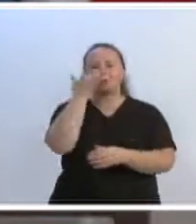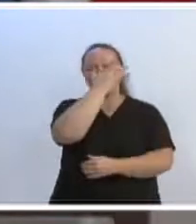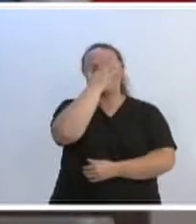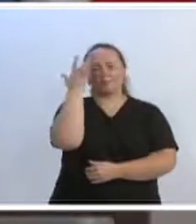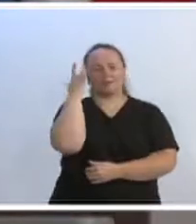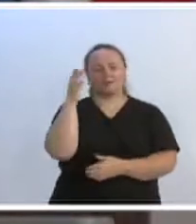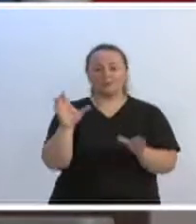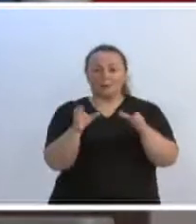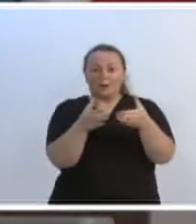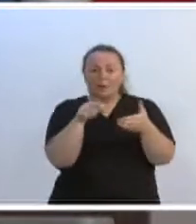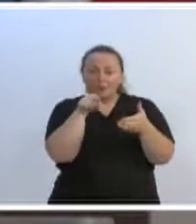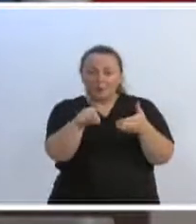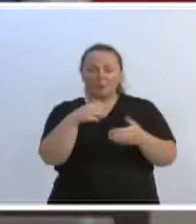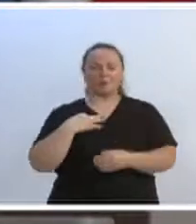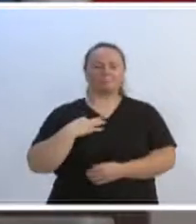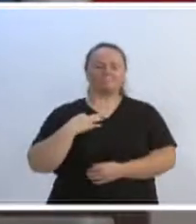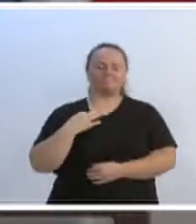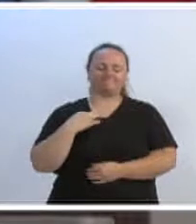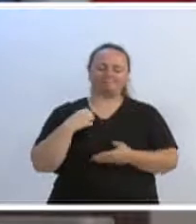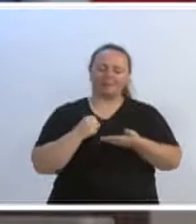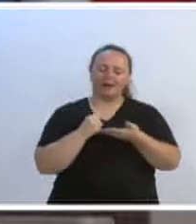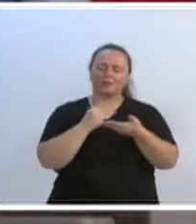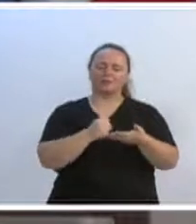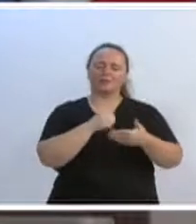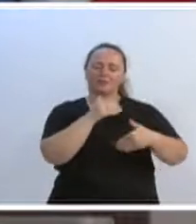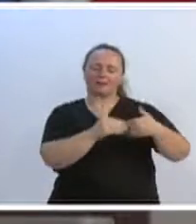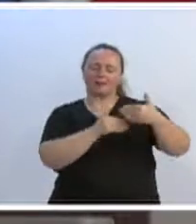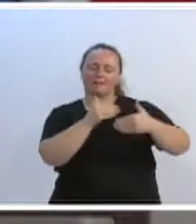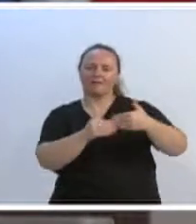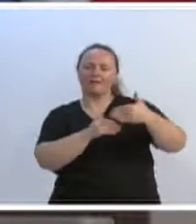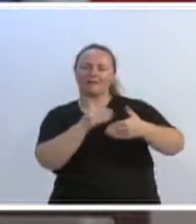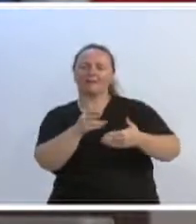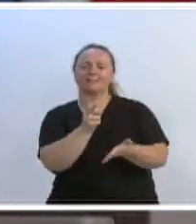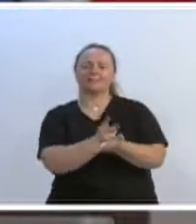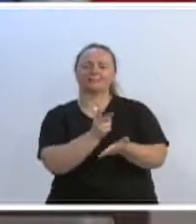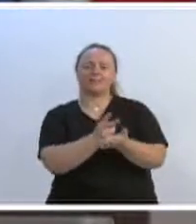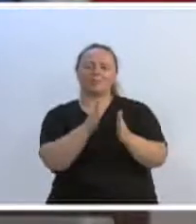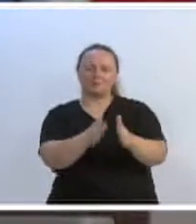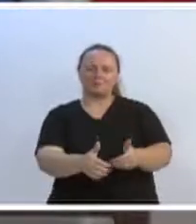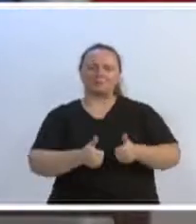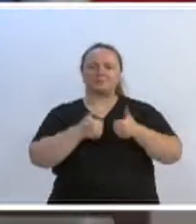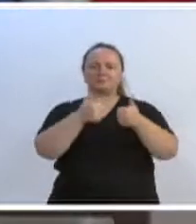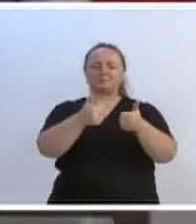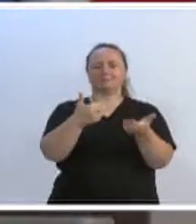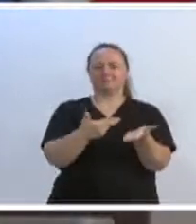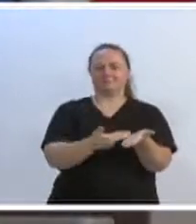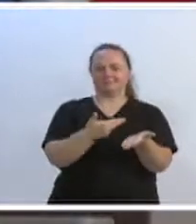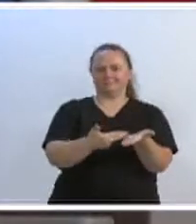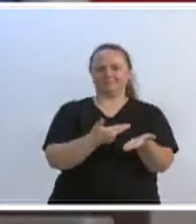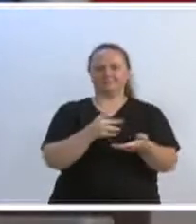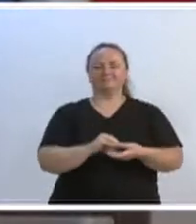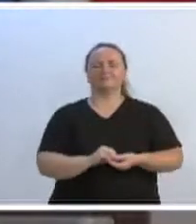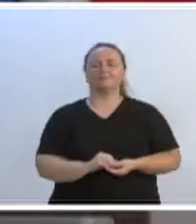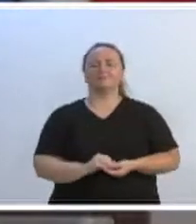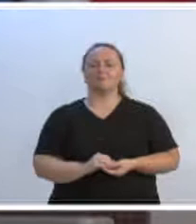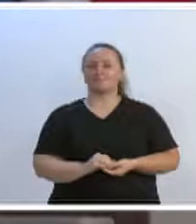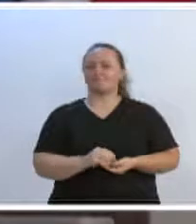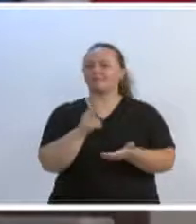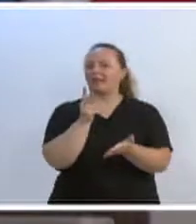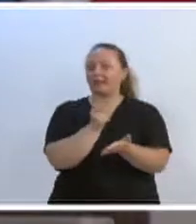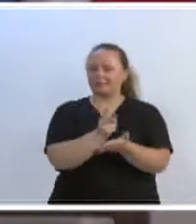um conselho editorial, ganha cientificidade, ganha mais respeito em relação ao